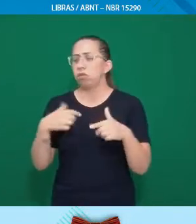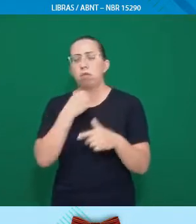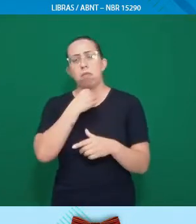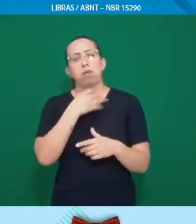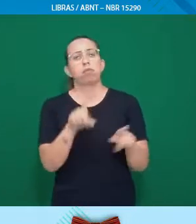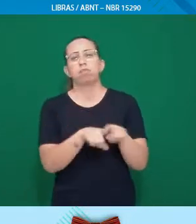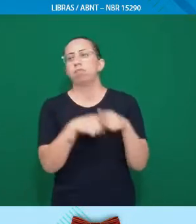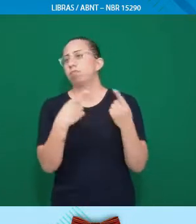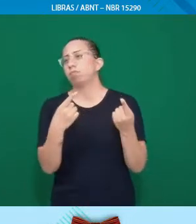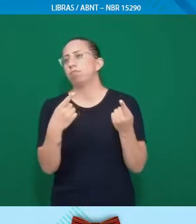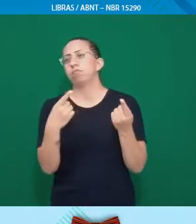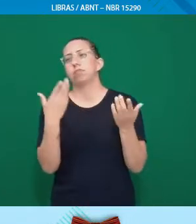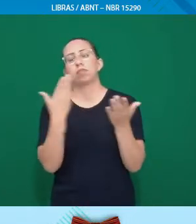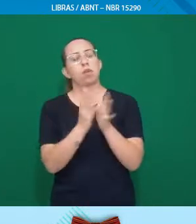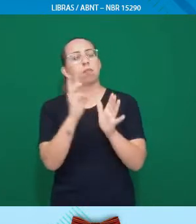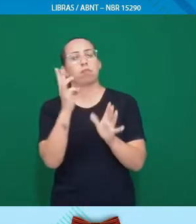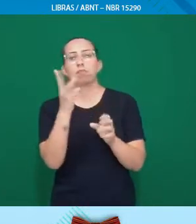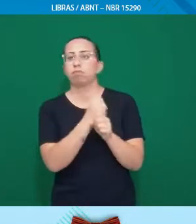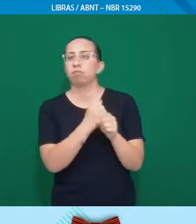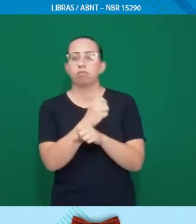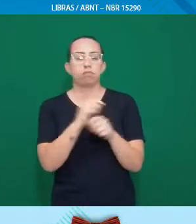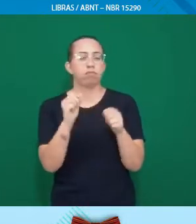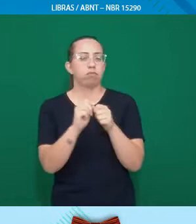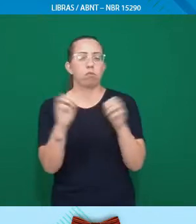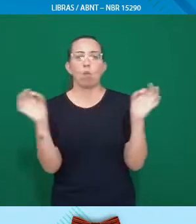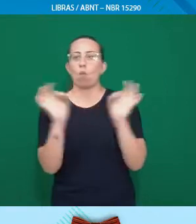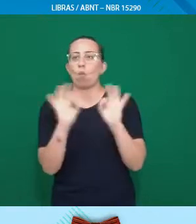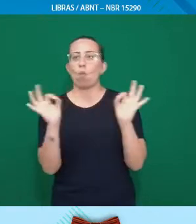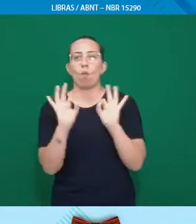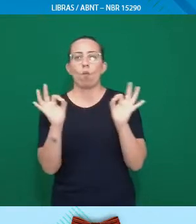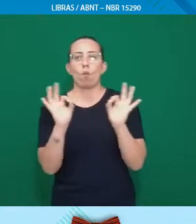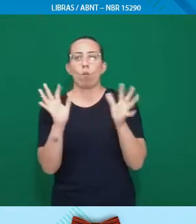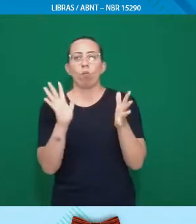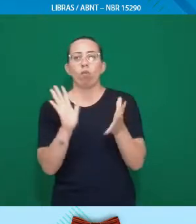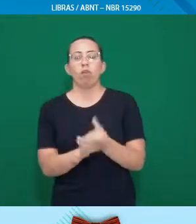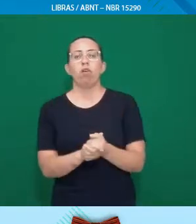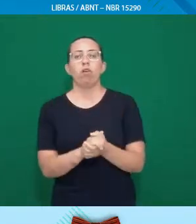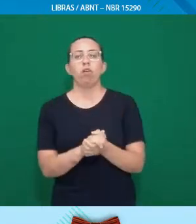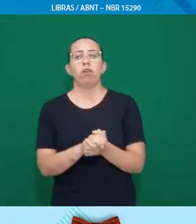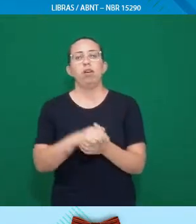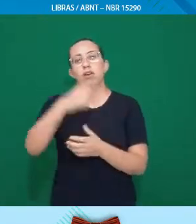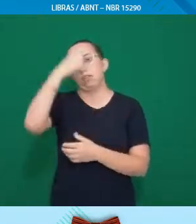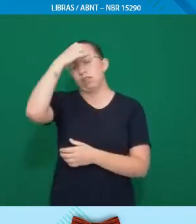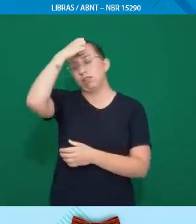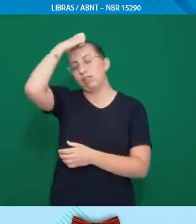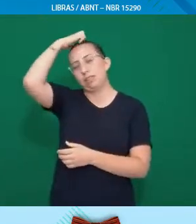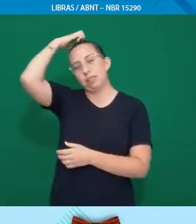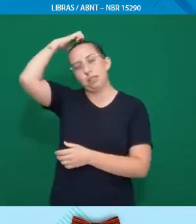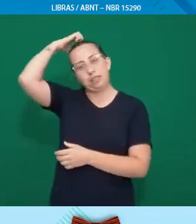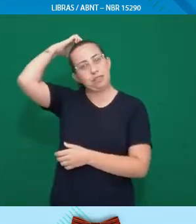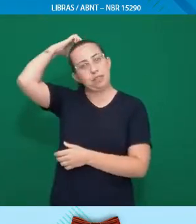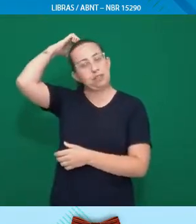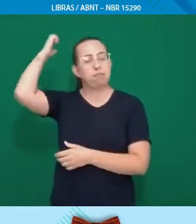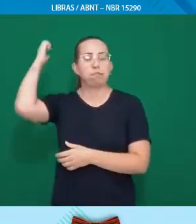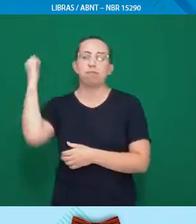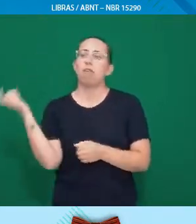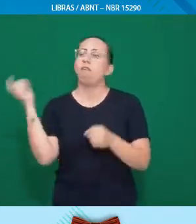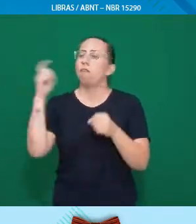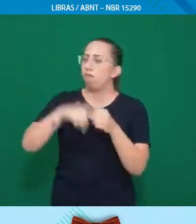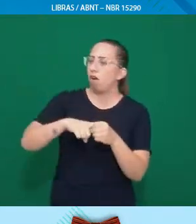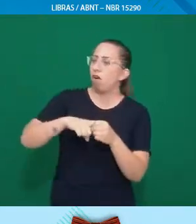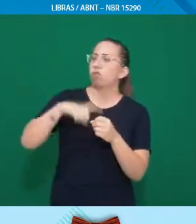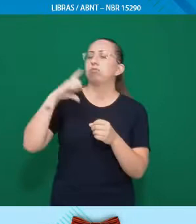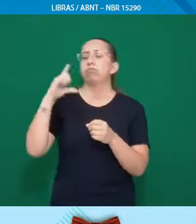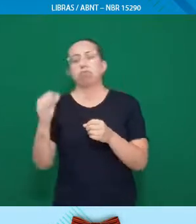atendeu mas passou três anos e nata não era já pode sim eu eu indo para voltando indo